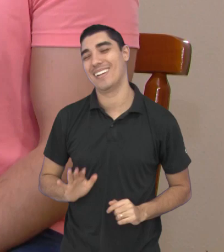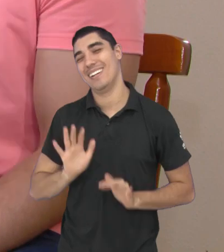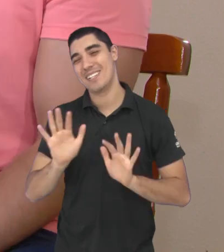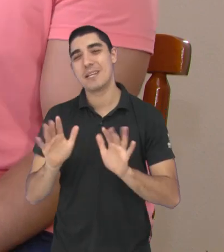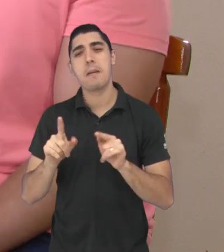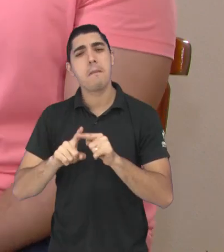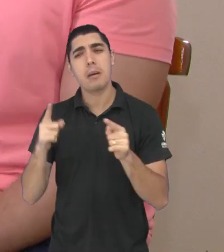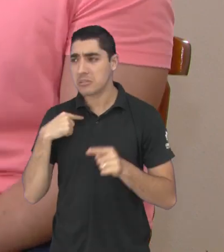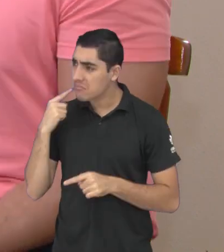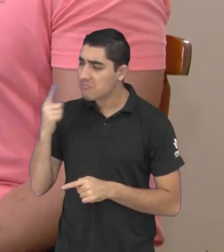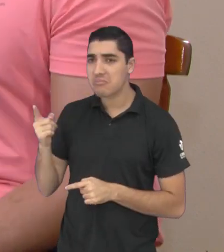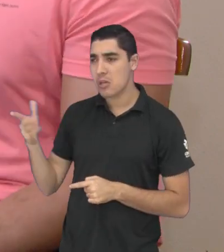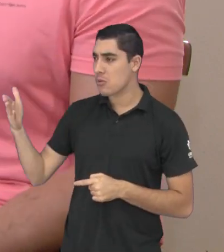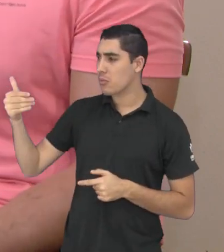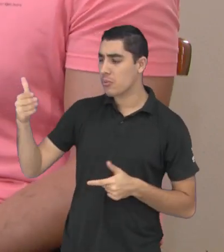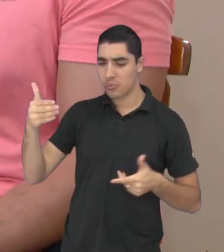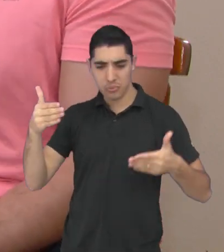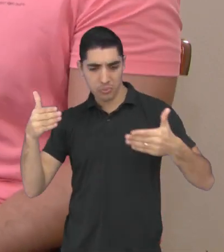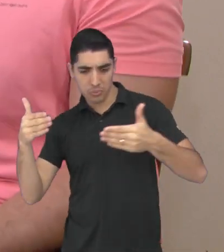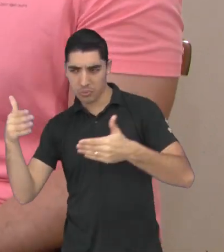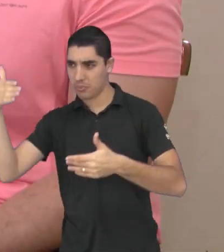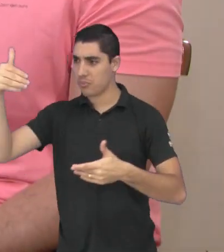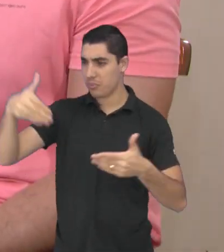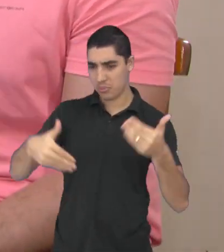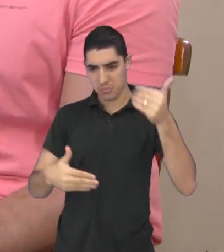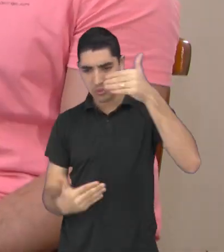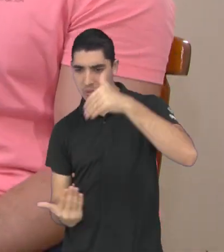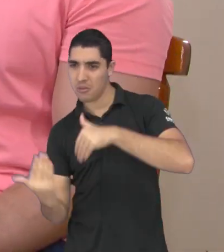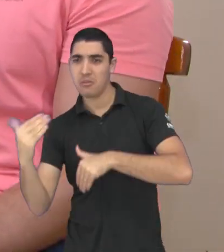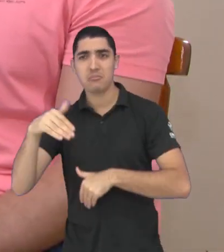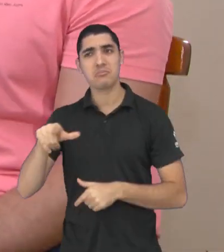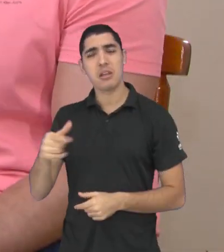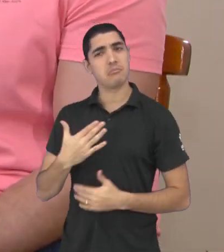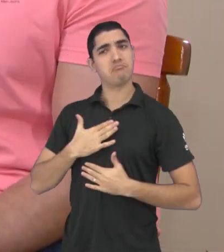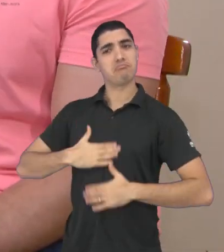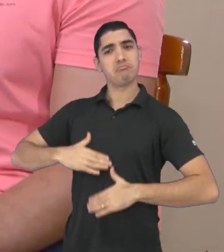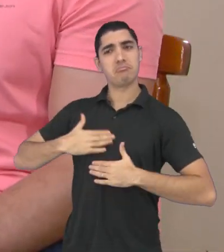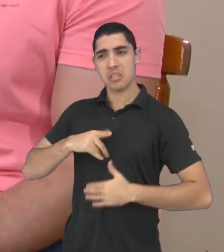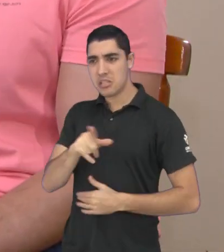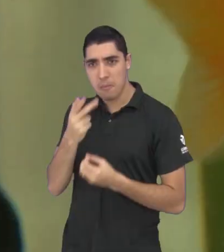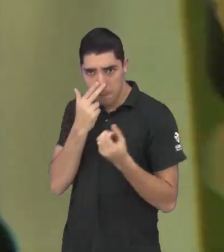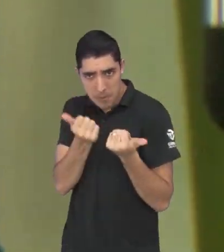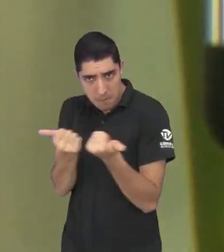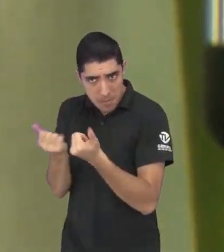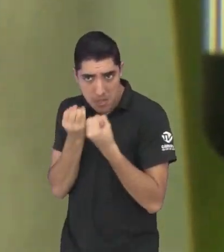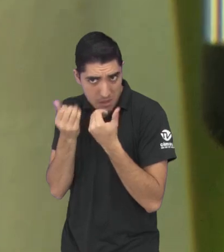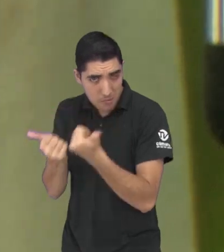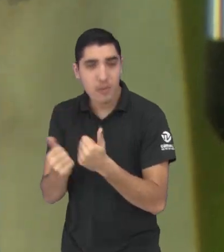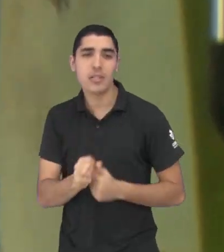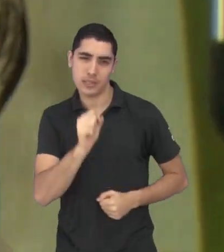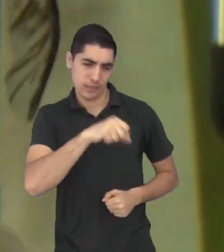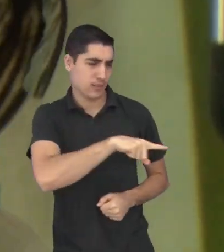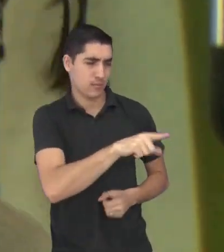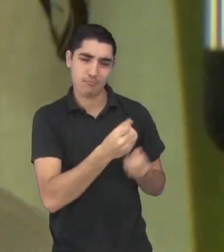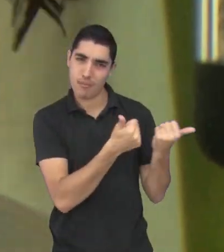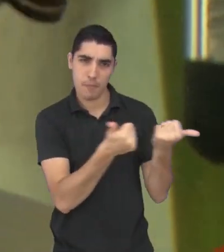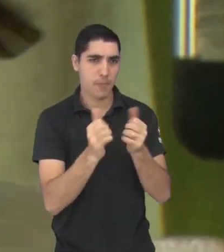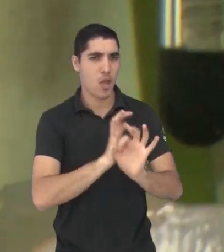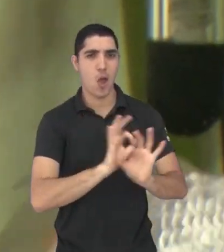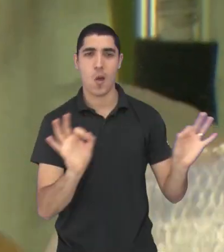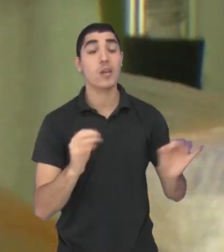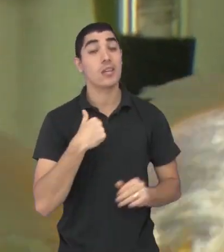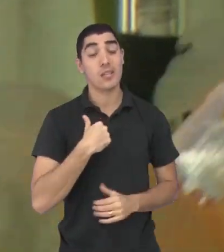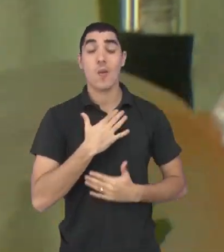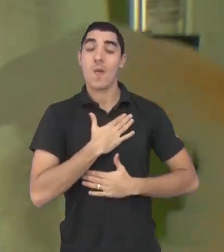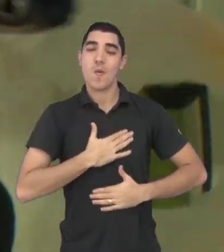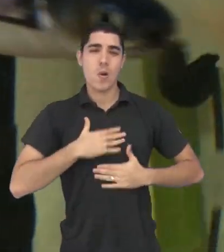assustar. Mas ó, a gente tá vendo que eles estão nadando tranquilamente, né? Quer dizer, eles estão tão bem e você com certeza tá bem também com eles na sua casa. Com